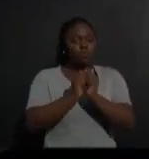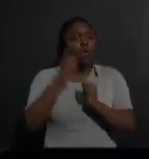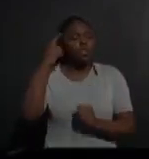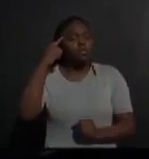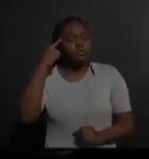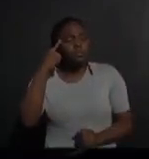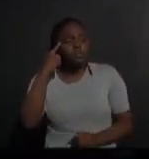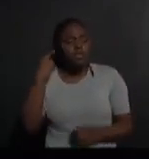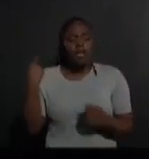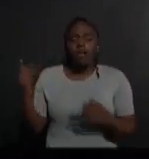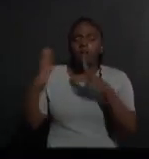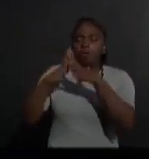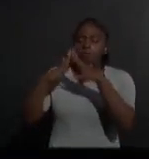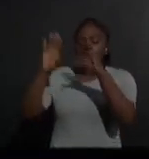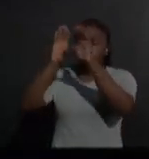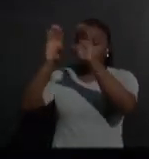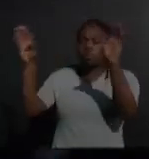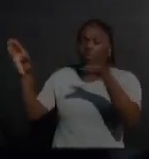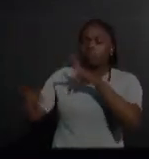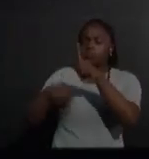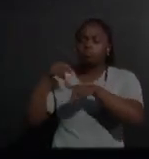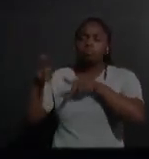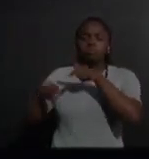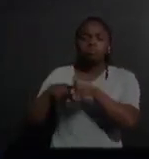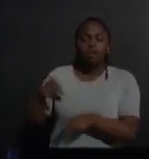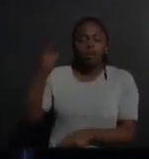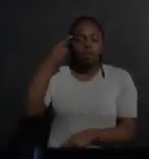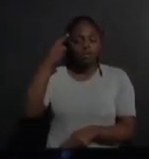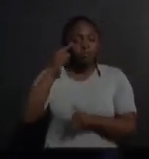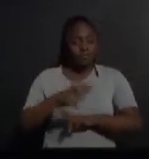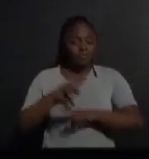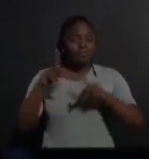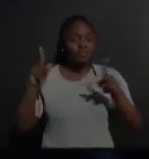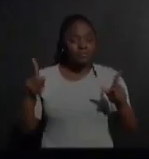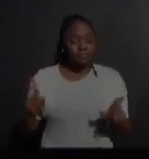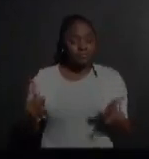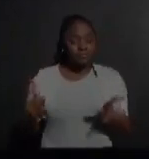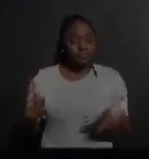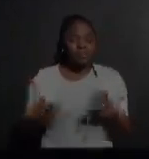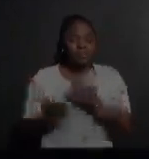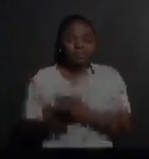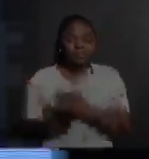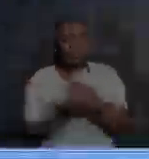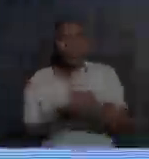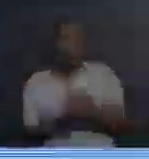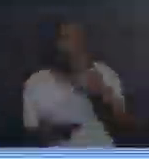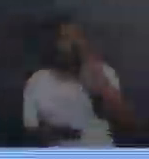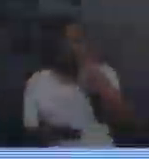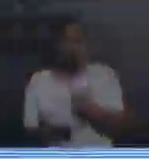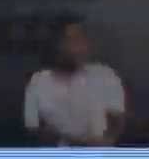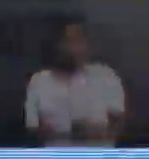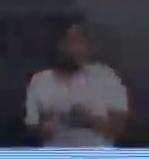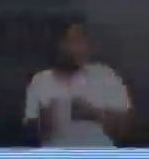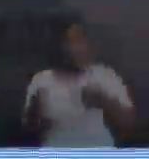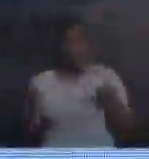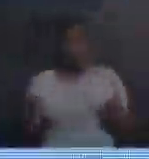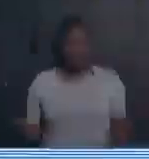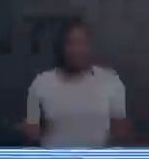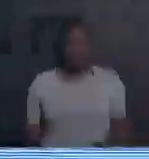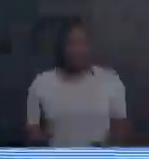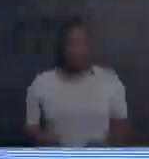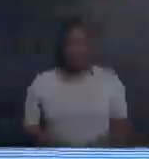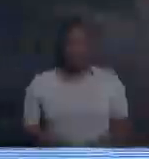céu com esse pessoal aqui, aí você pensa diferente. Aí você começa a agir diferente.